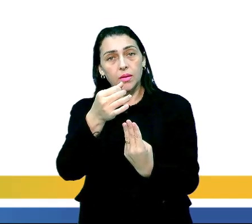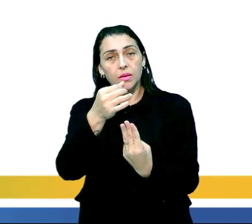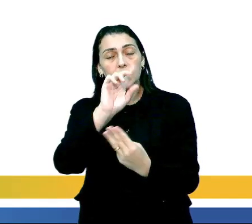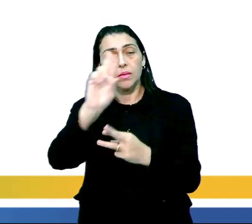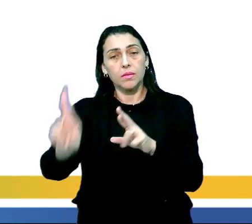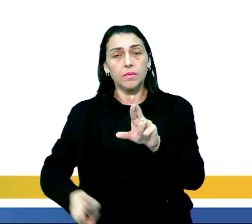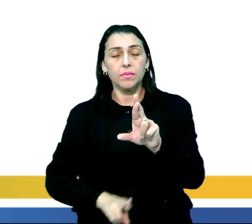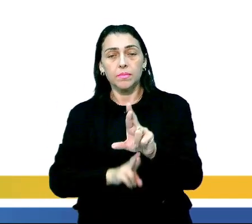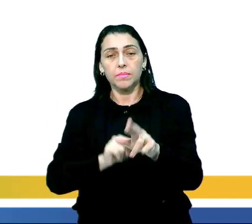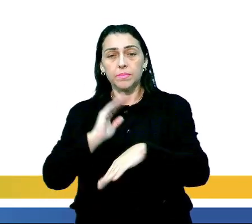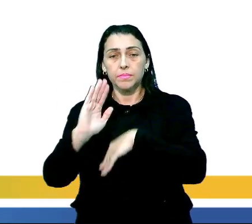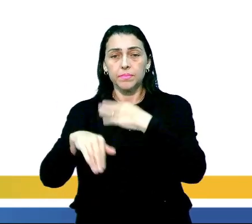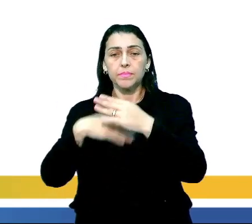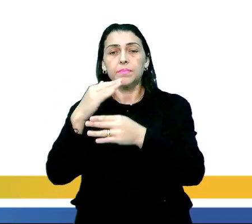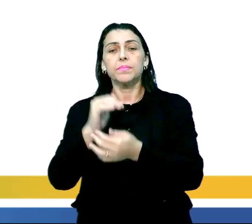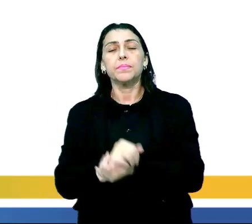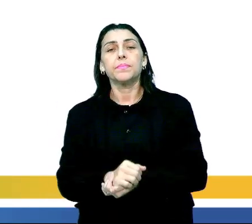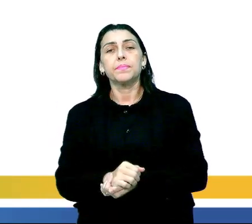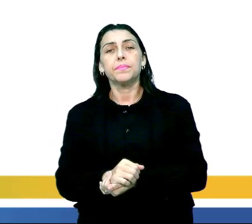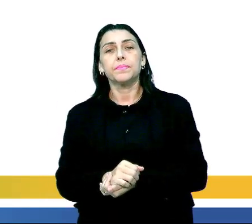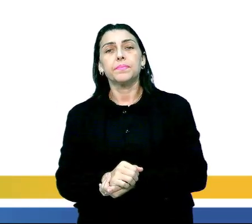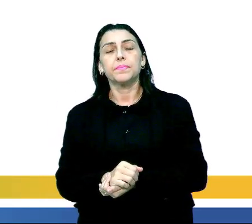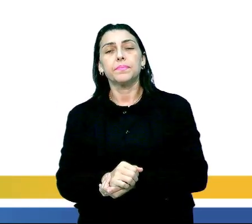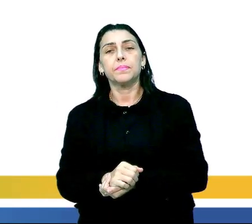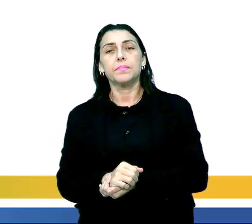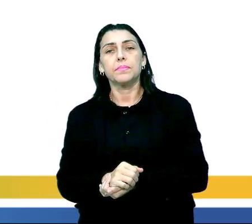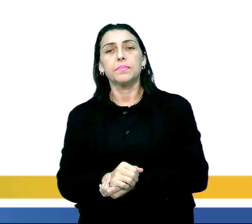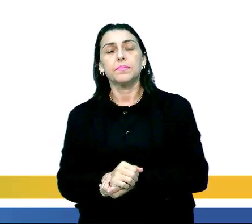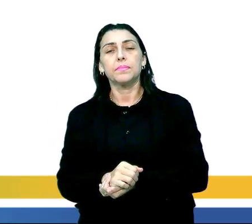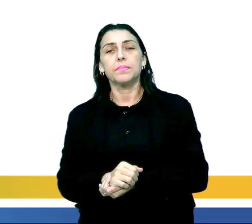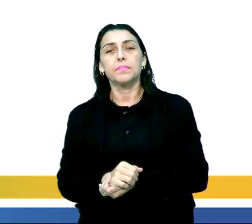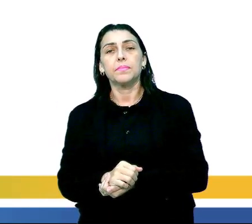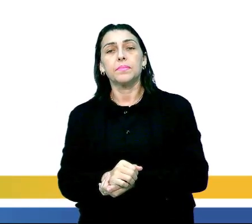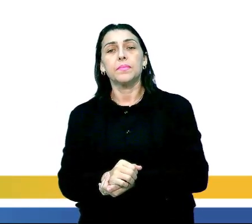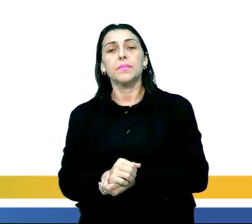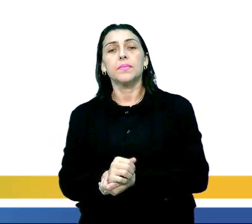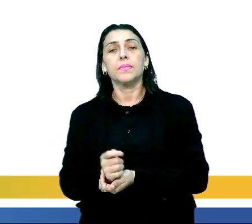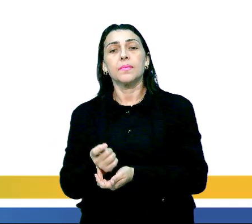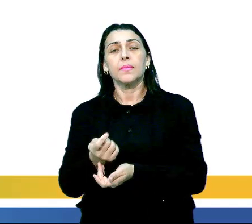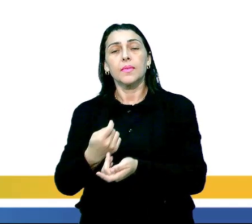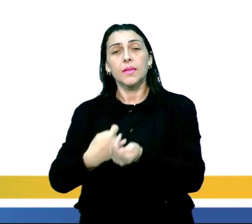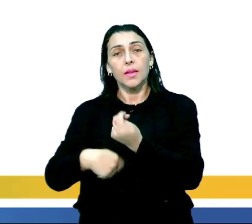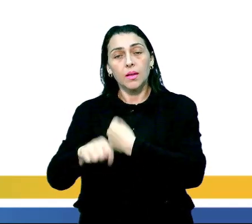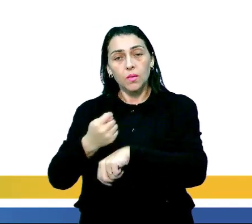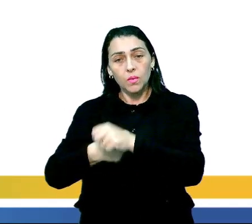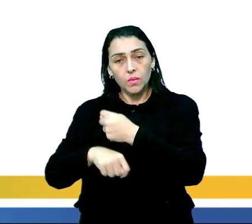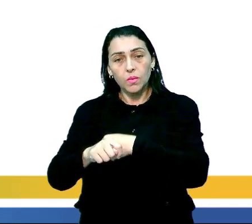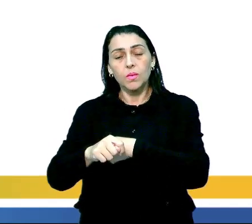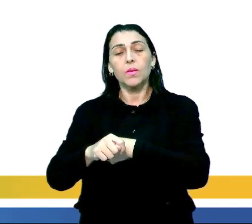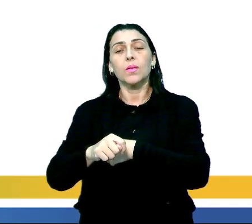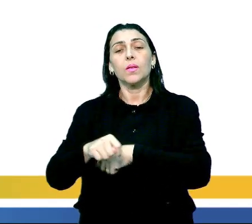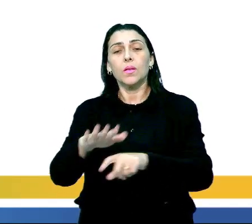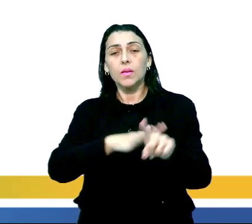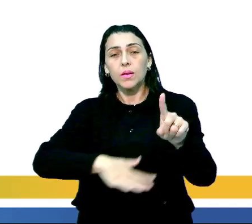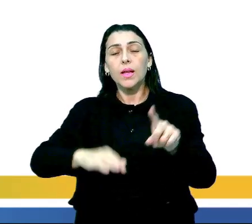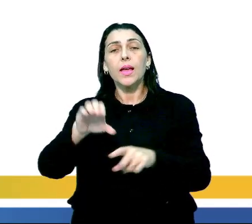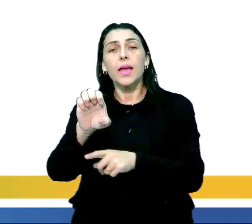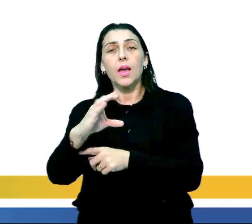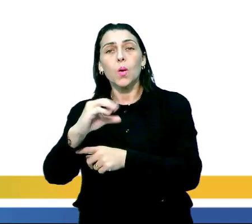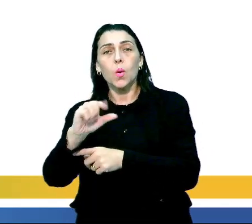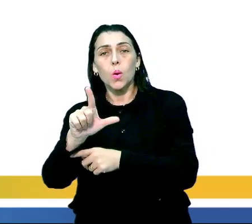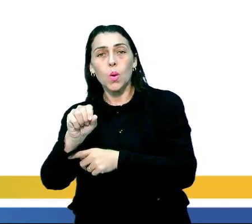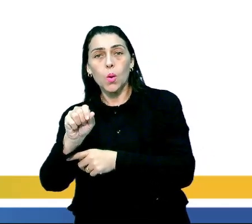desenvolvimento sustentável. Então, a gente tem a questão ecológica, a questão social e